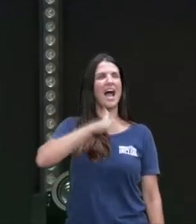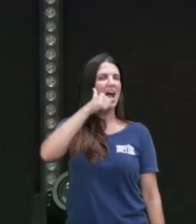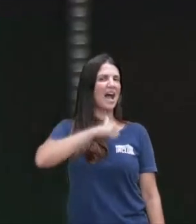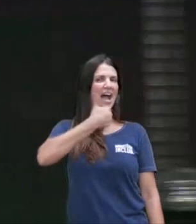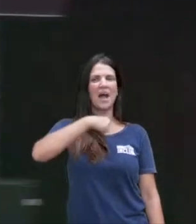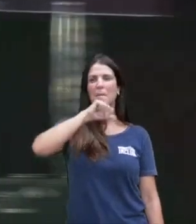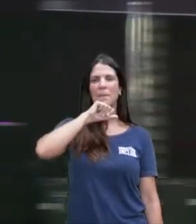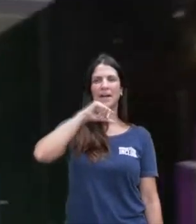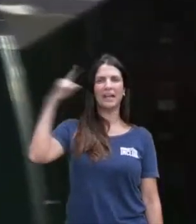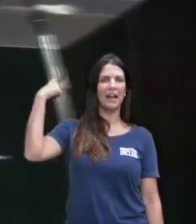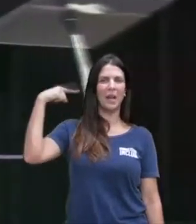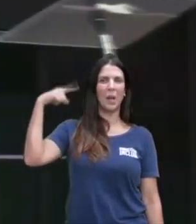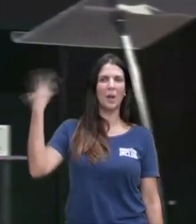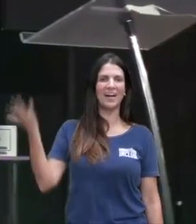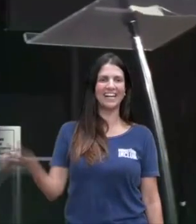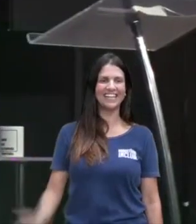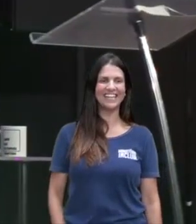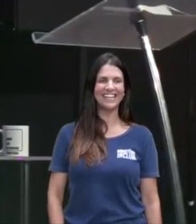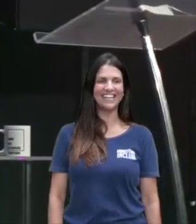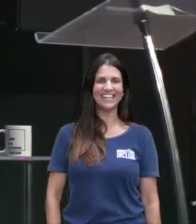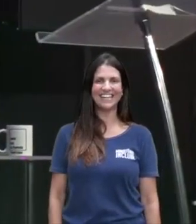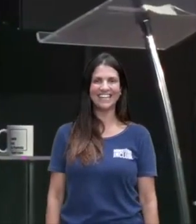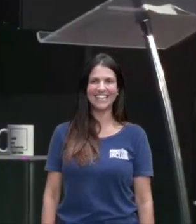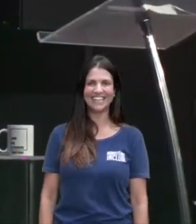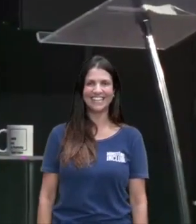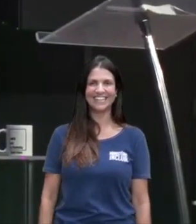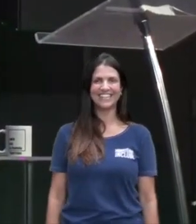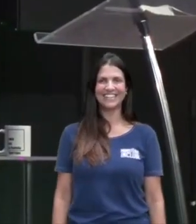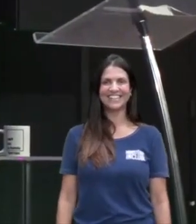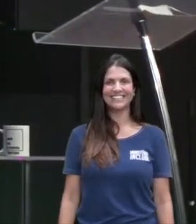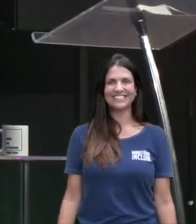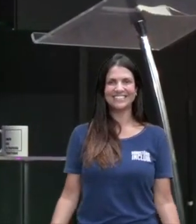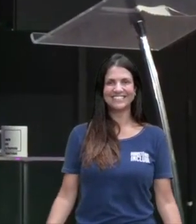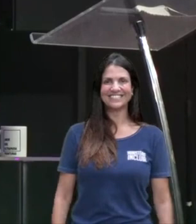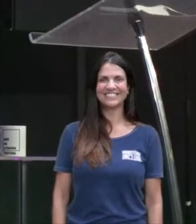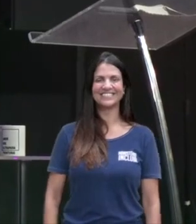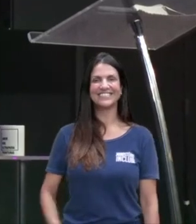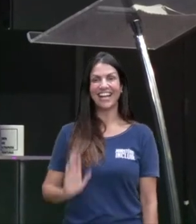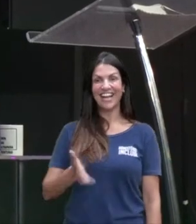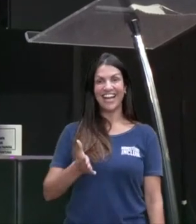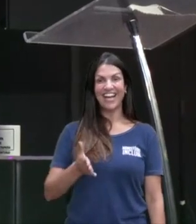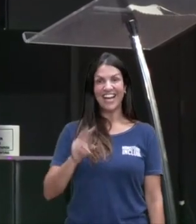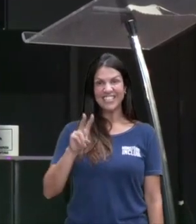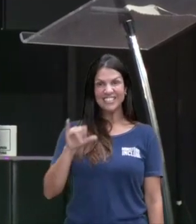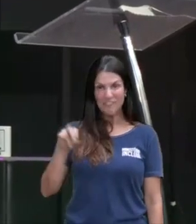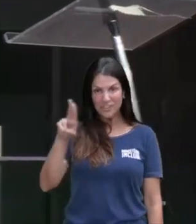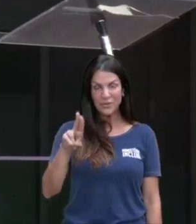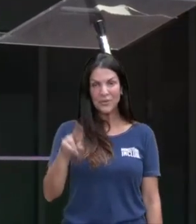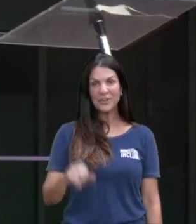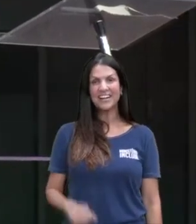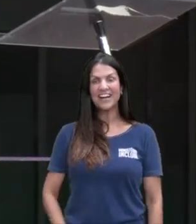Eu já vi uns planos que ele só tem o Finn não tem meio nenhum